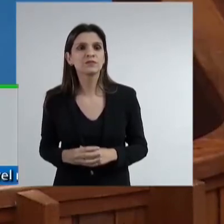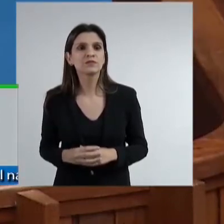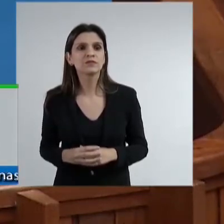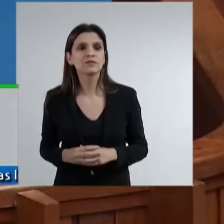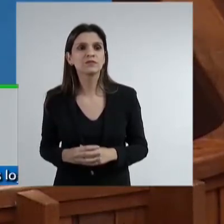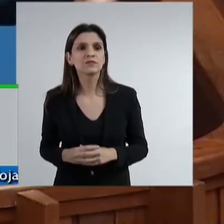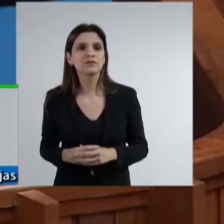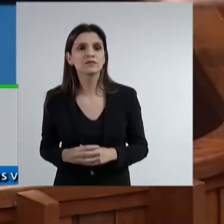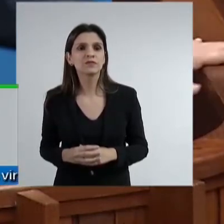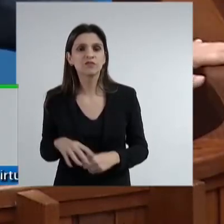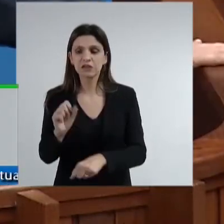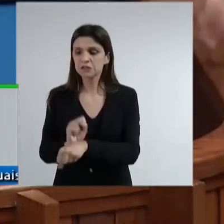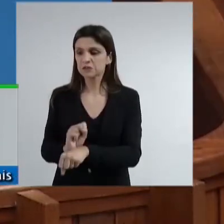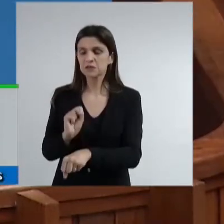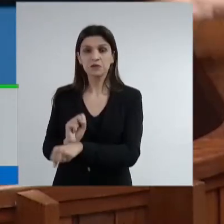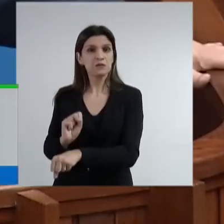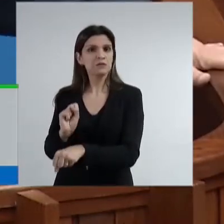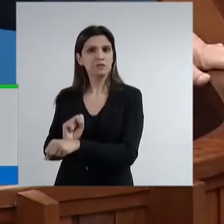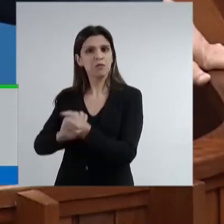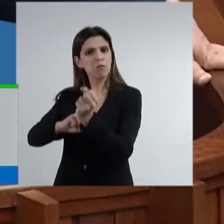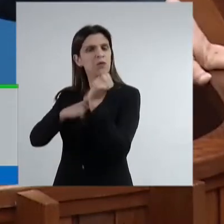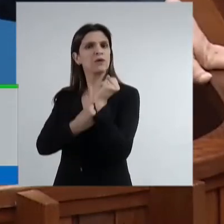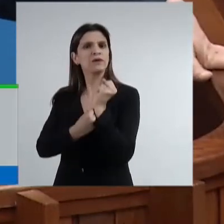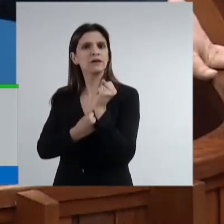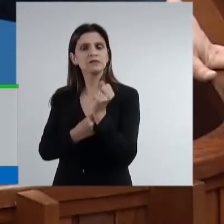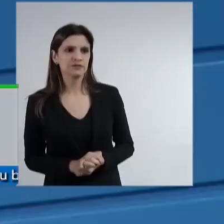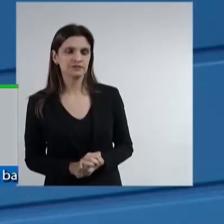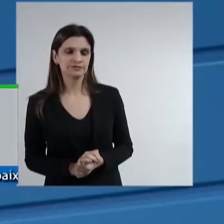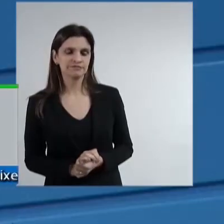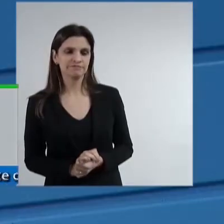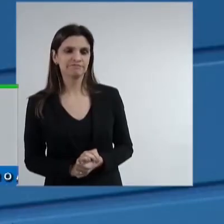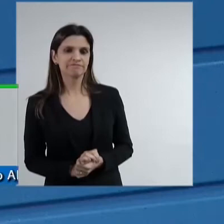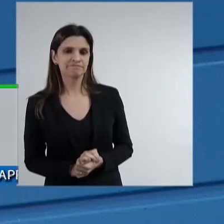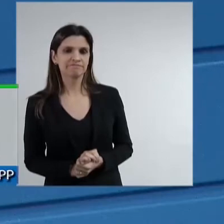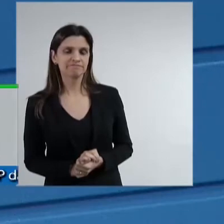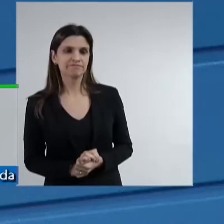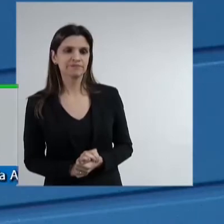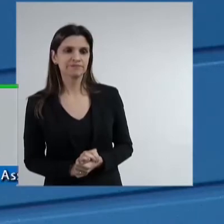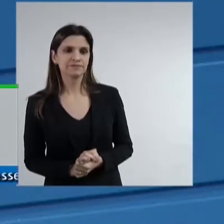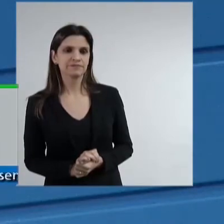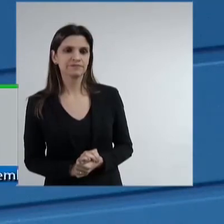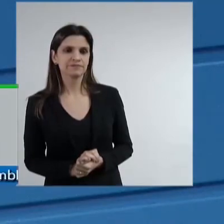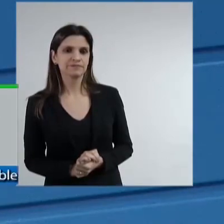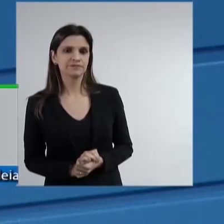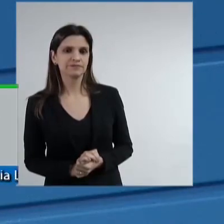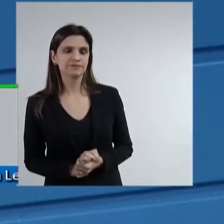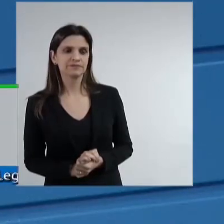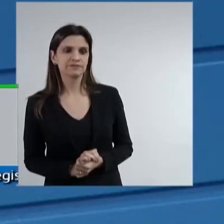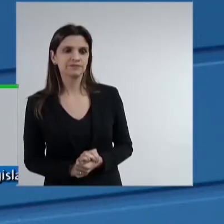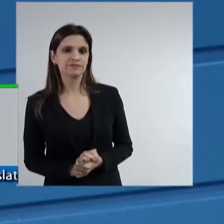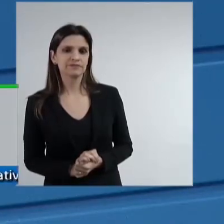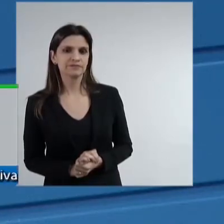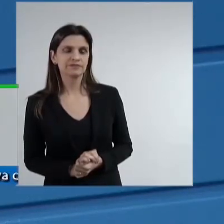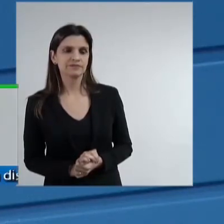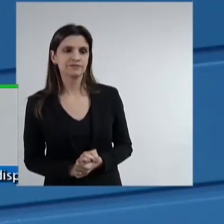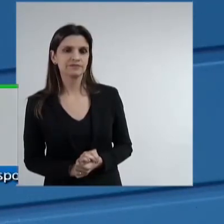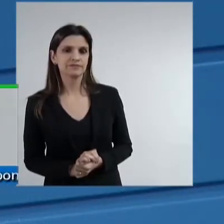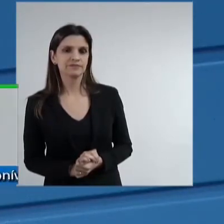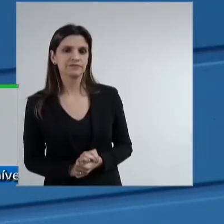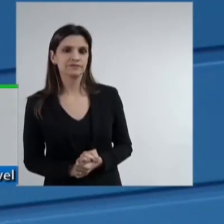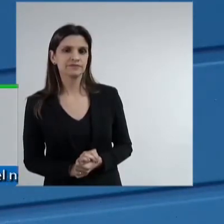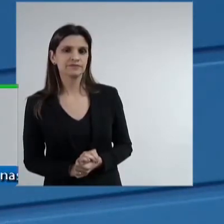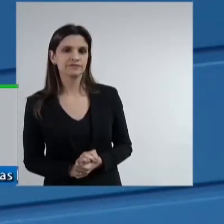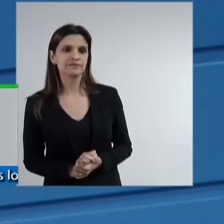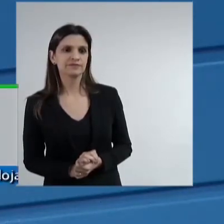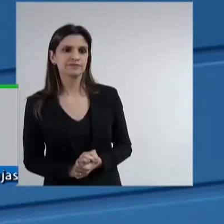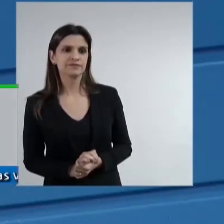durante décadas ou deteriorando, como é o caso dos veículos. Nós já vimos aqui em alguns momentos toda